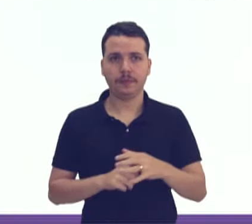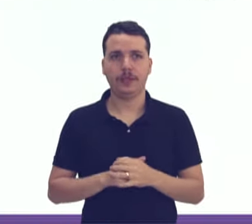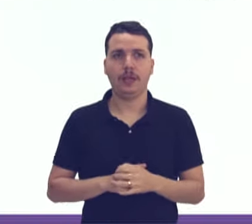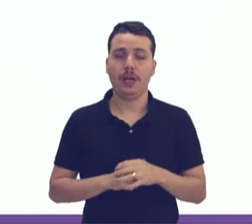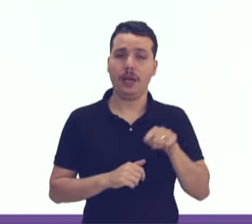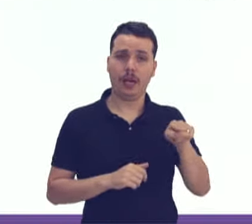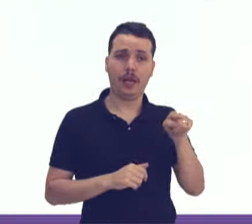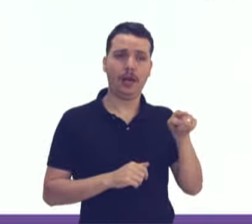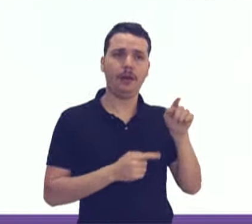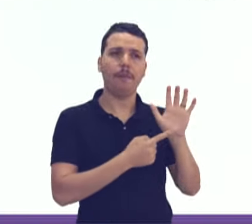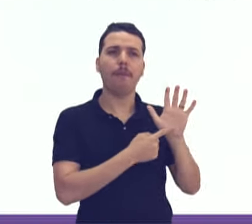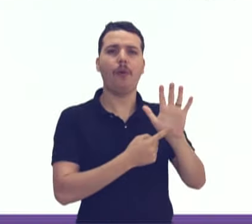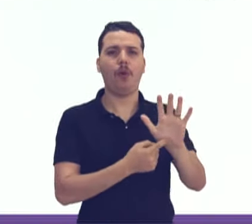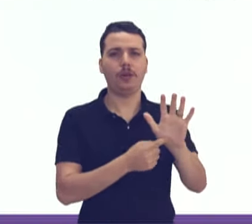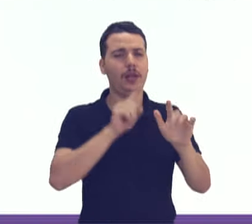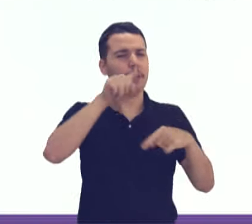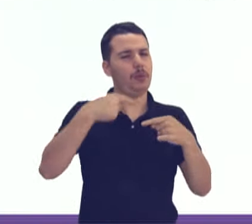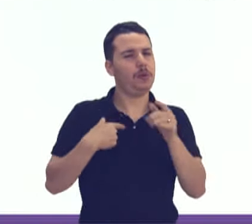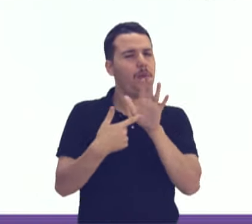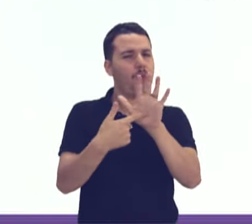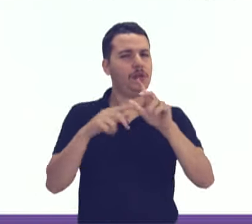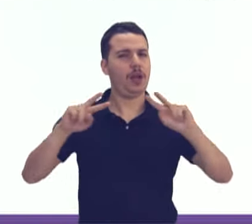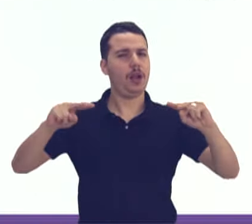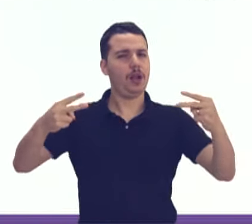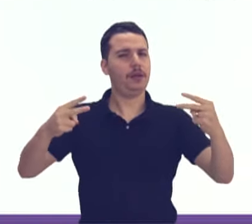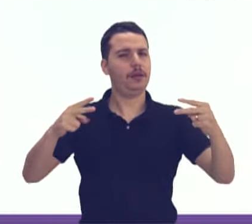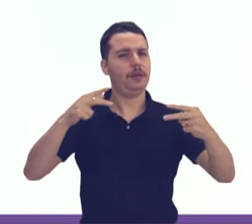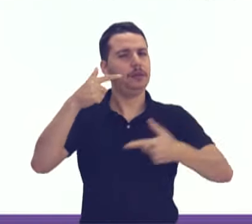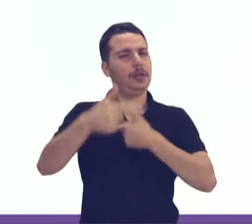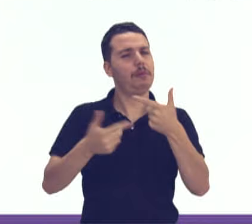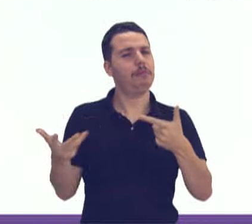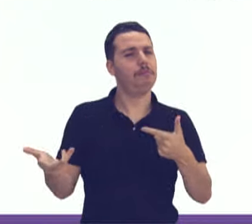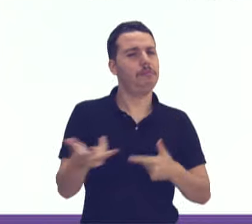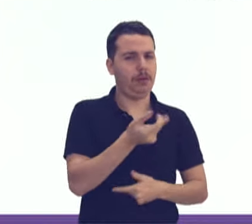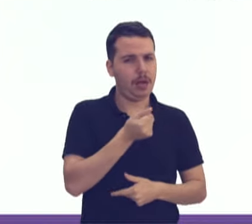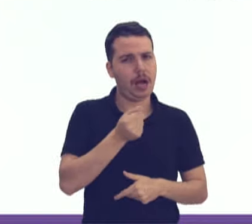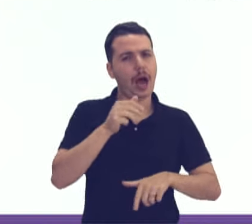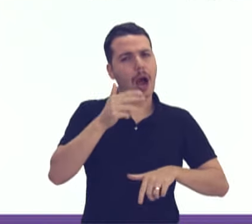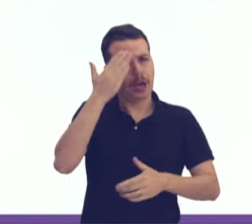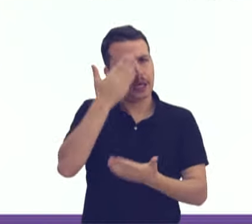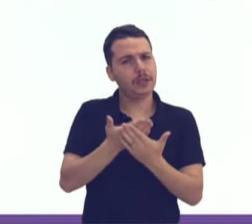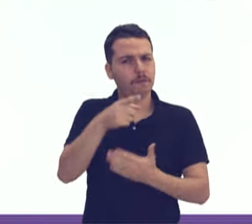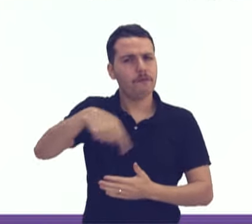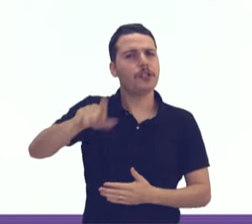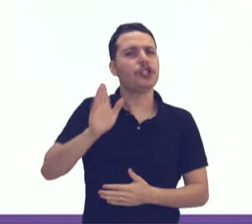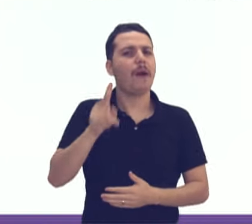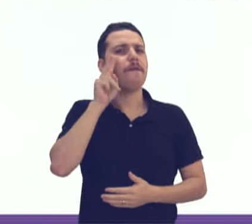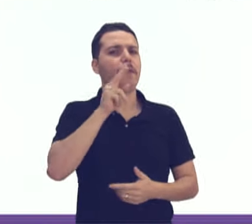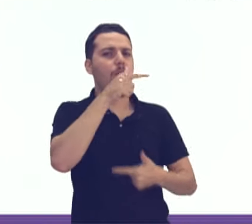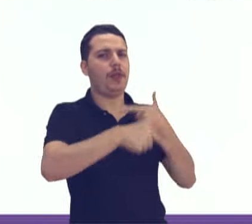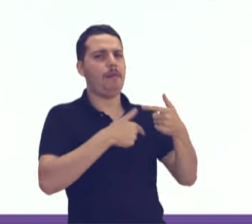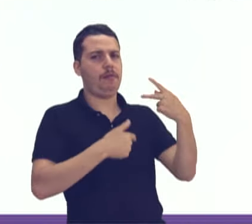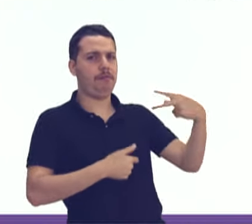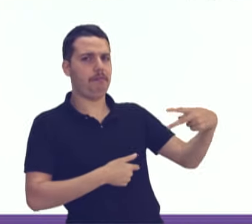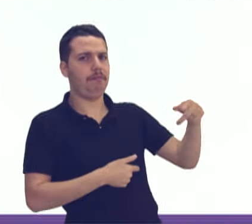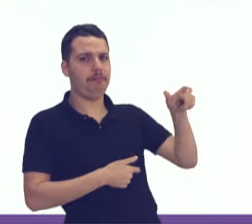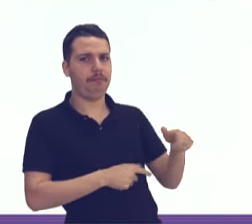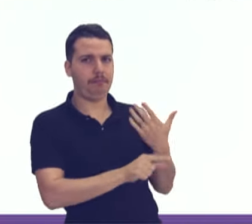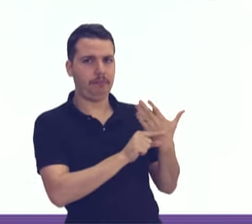vou mostrar o link aqui para vocês um fantástico trabalho dele na verdade provavelmente você já viu algum trabalho dele certo